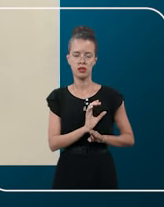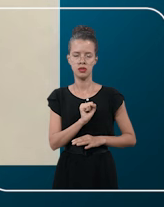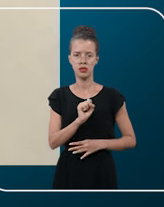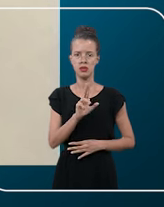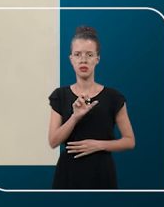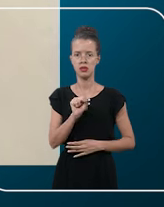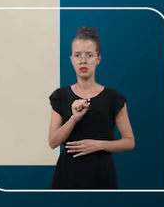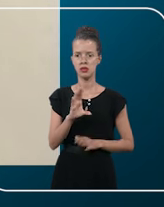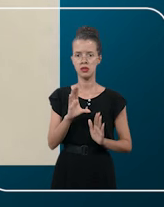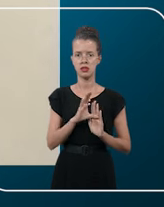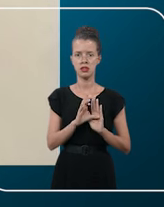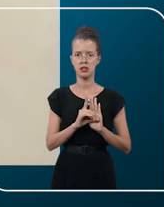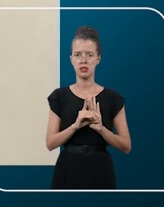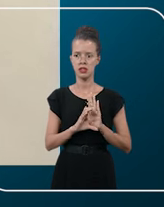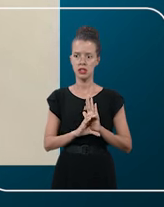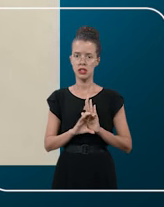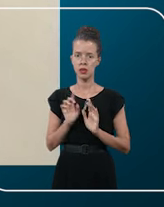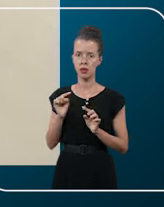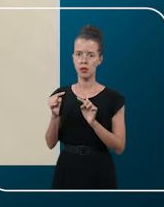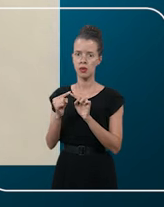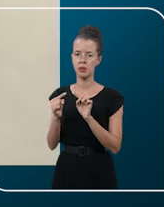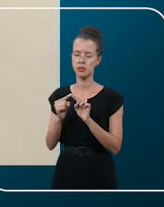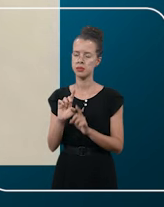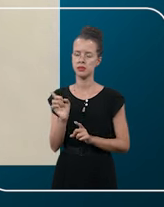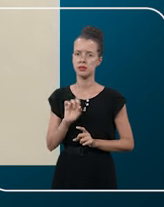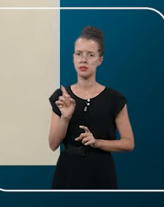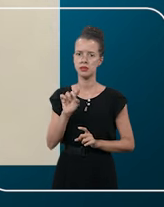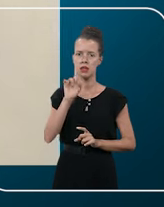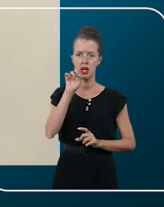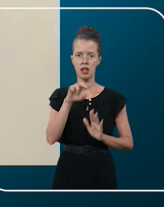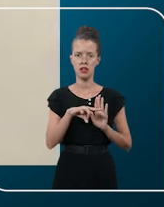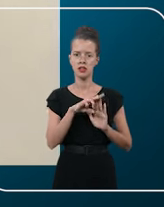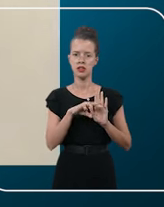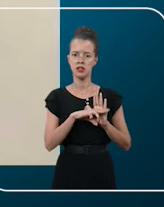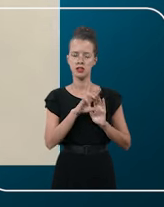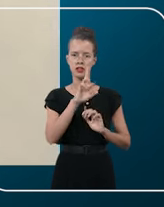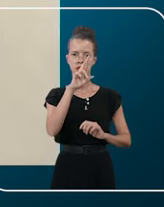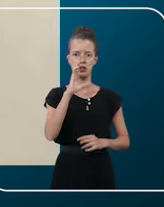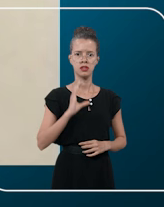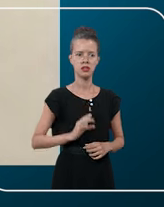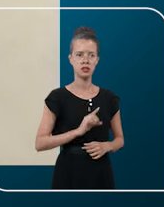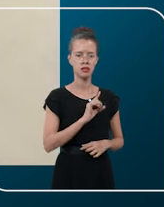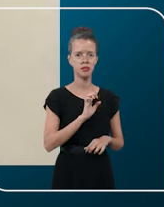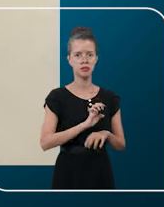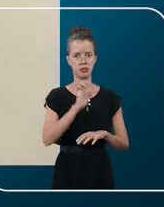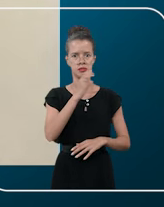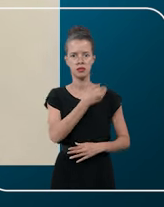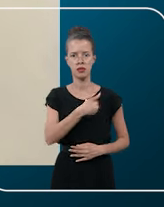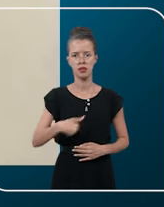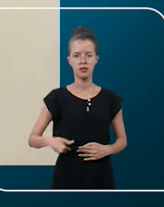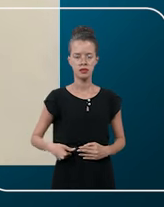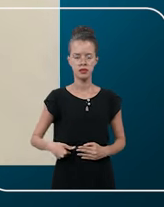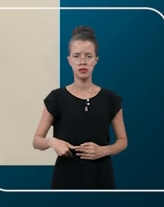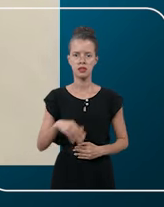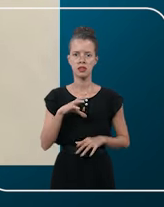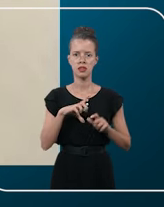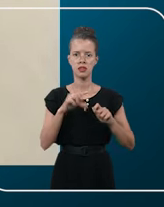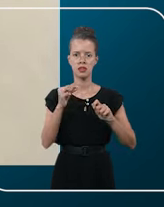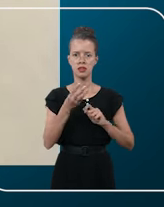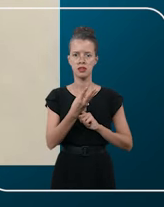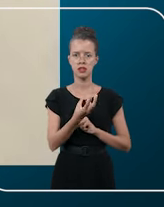do Consumidor. Vai se aplicar a norma da responsabilidade civil do Estado, no artigo 36,